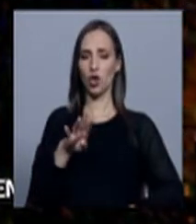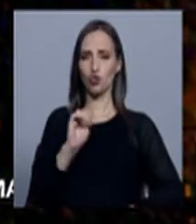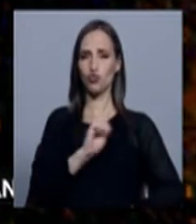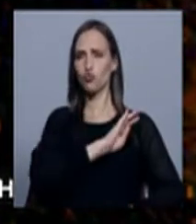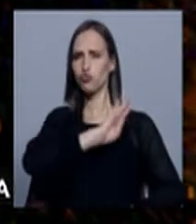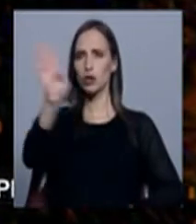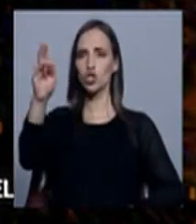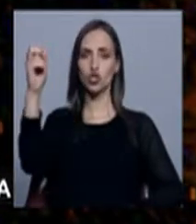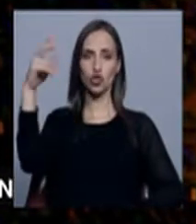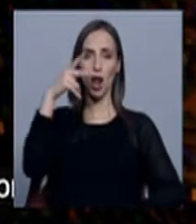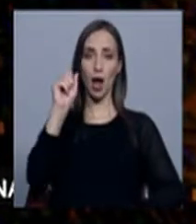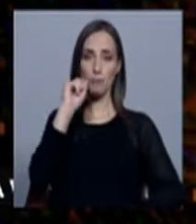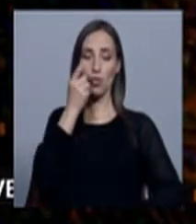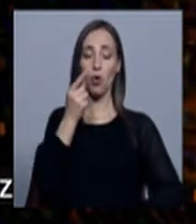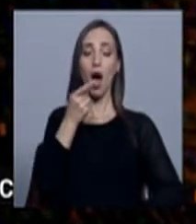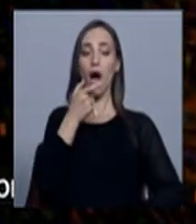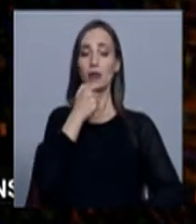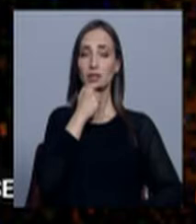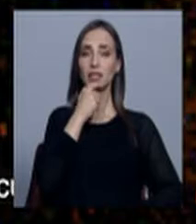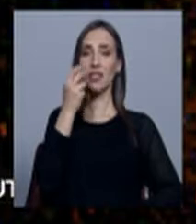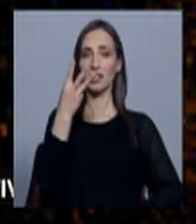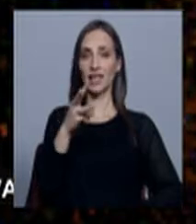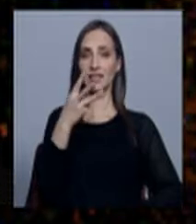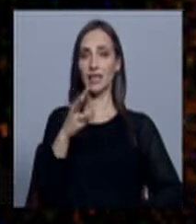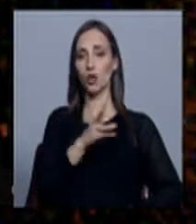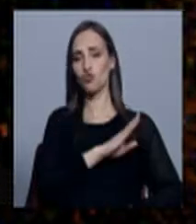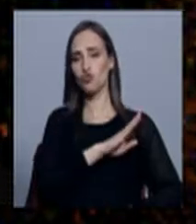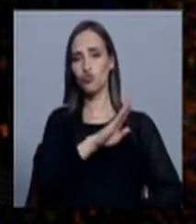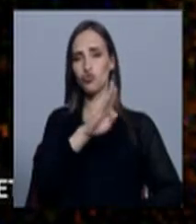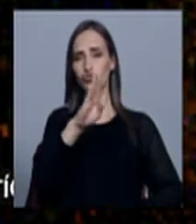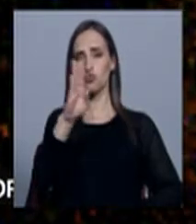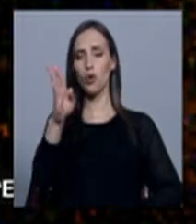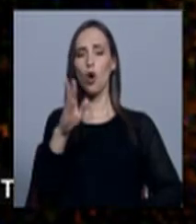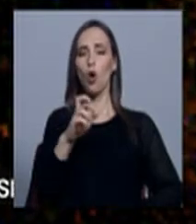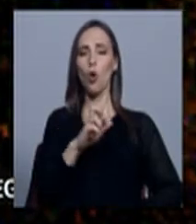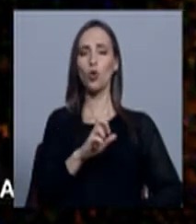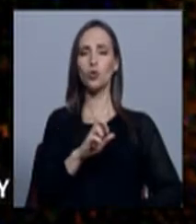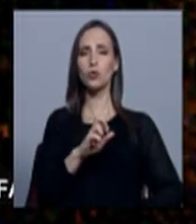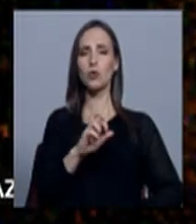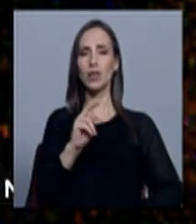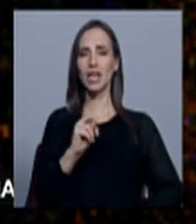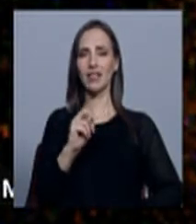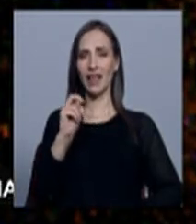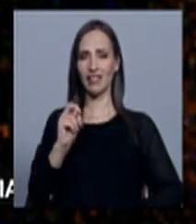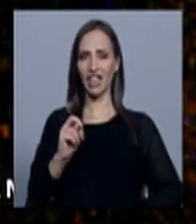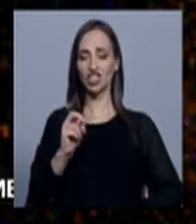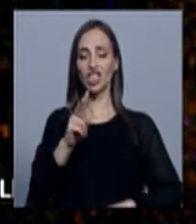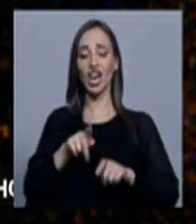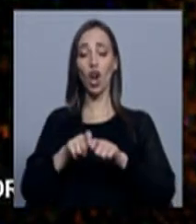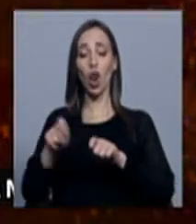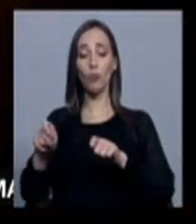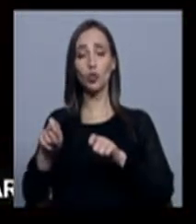E quando desta terceira boleia, passou a cerca de 833 quilómetros